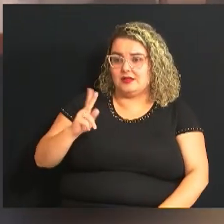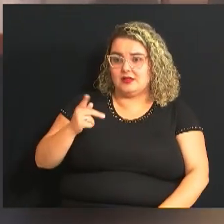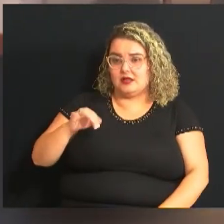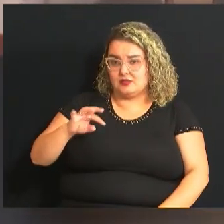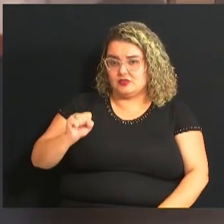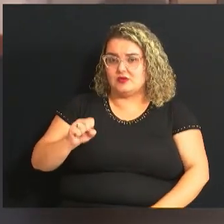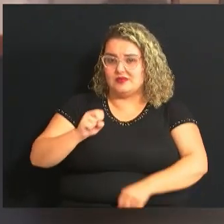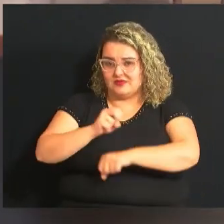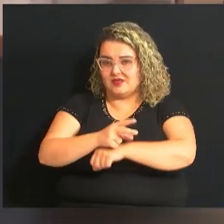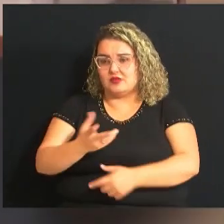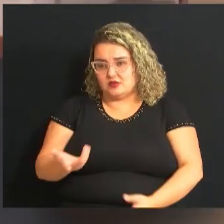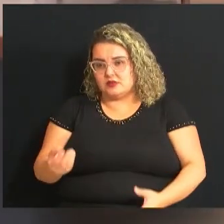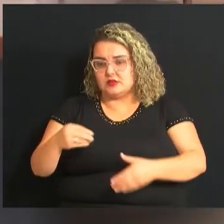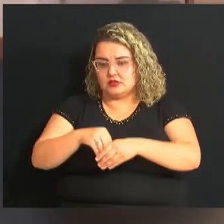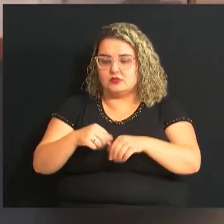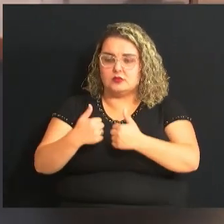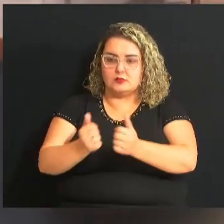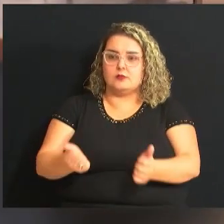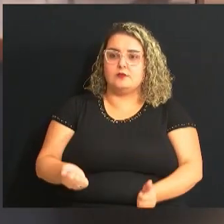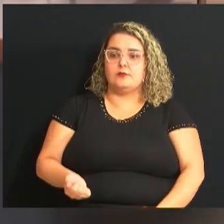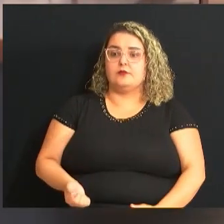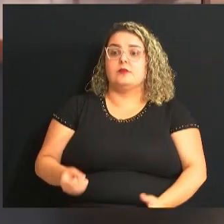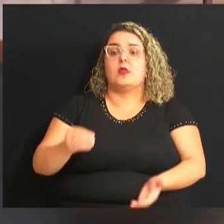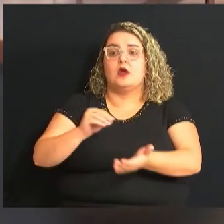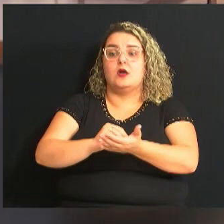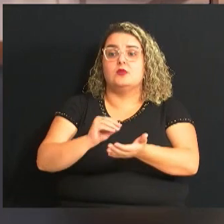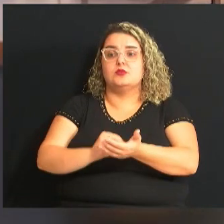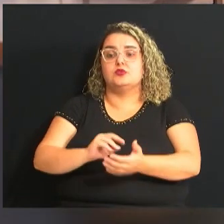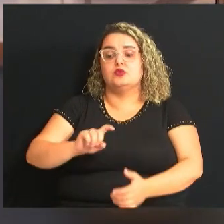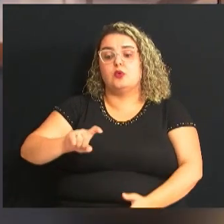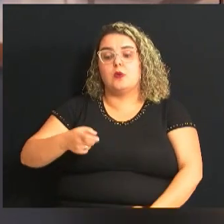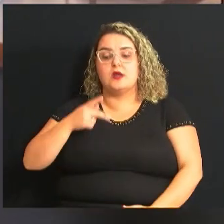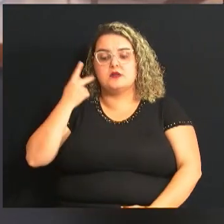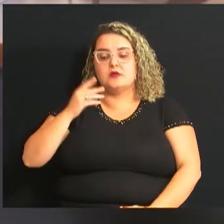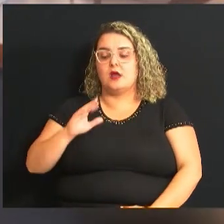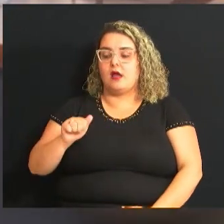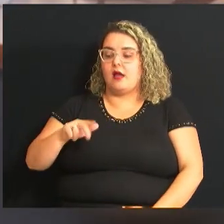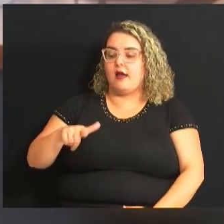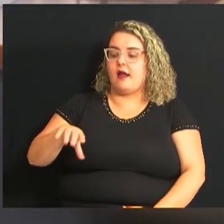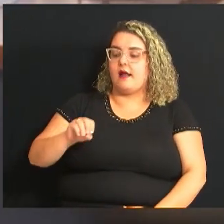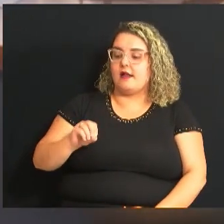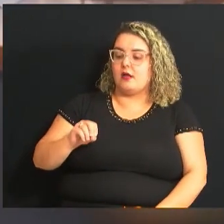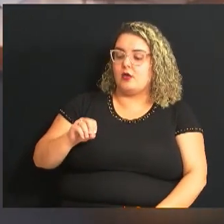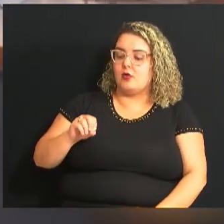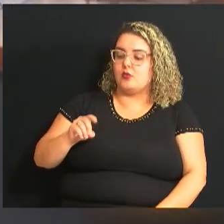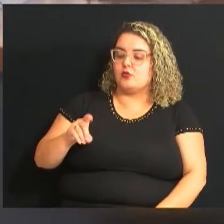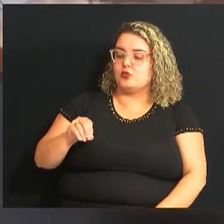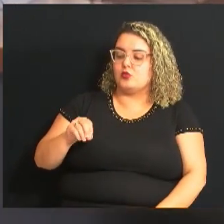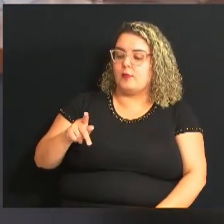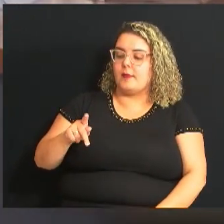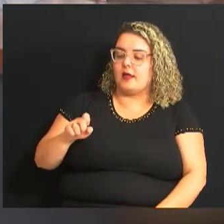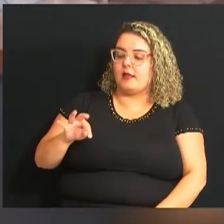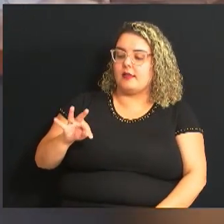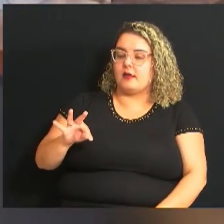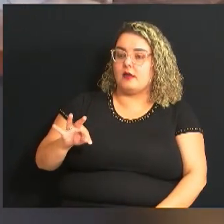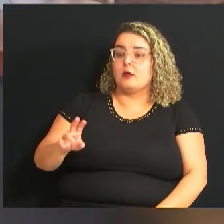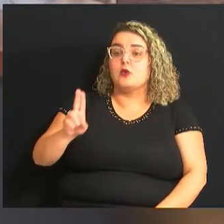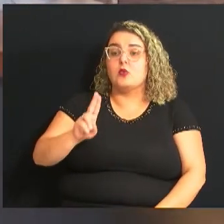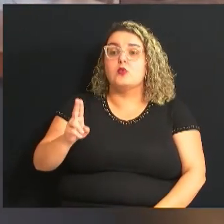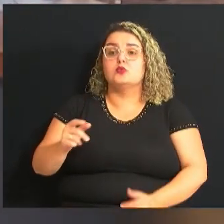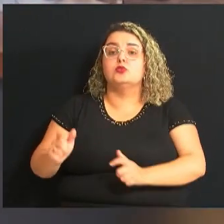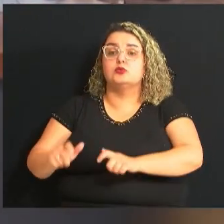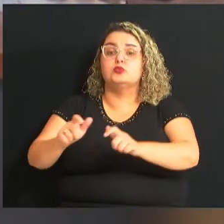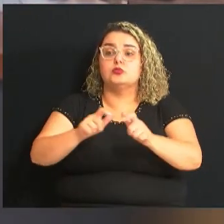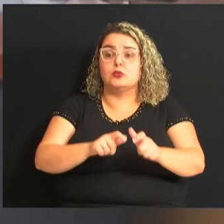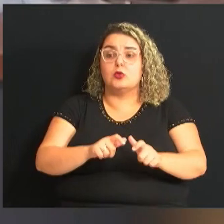dia abordou o PLC do ex-vereador Carlão do PT, que dispõe sobre o uso de espaços públicos ou